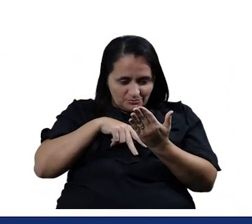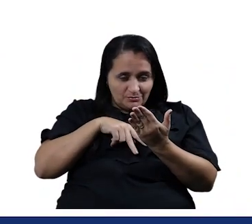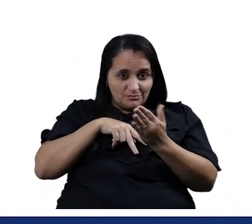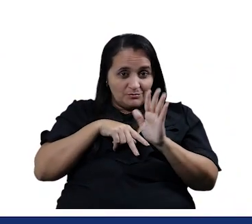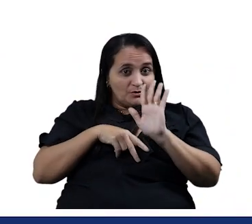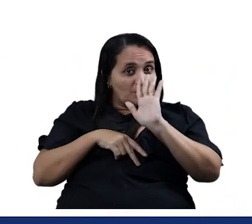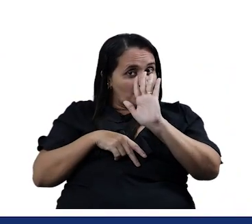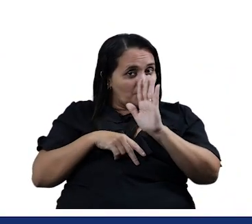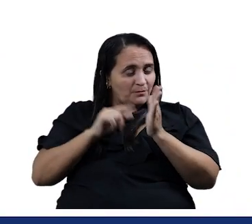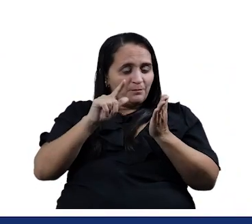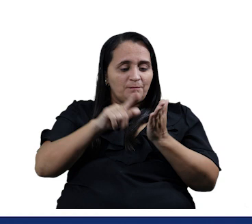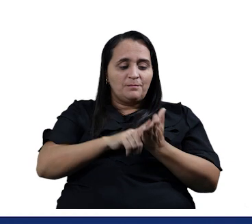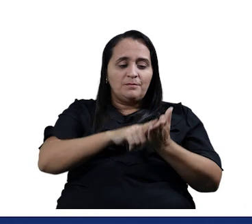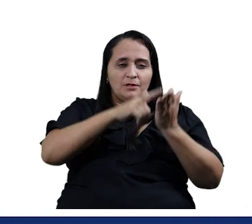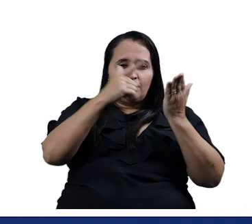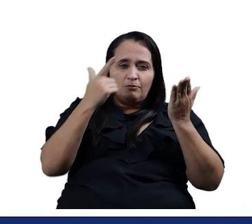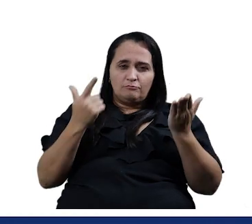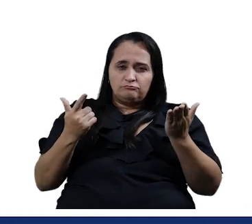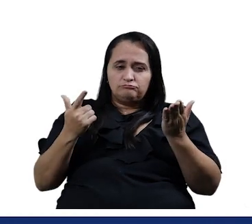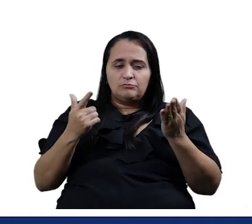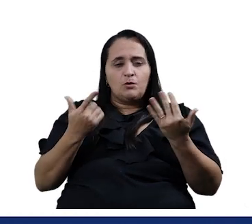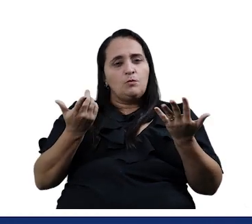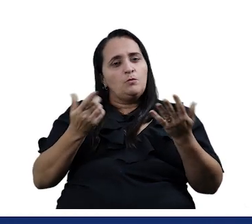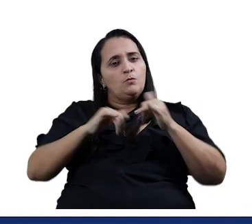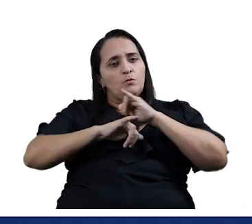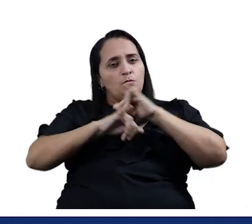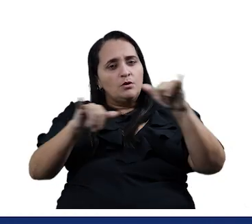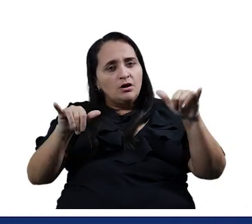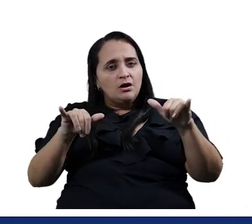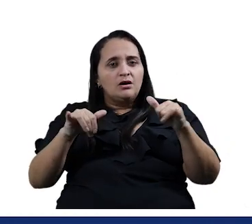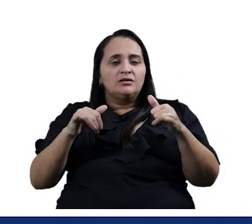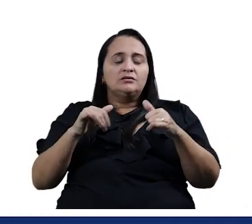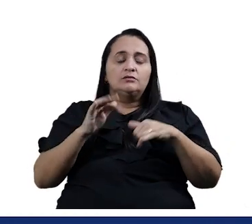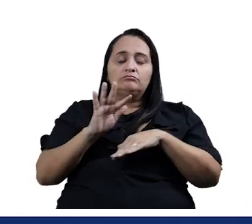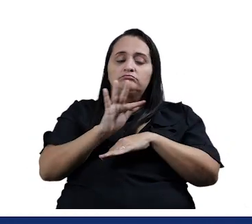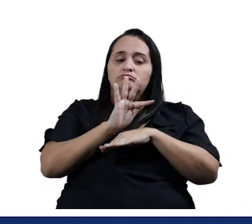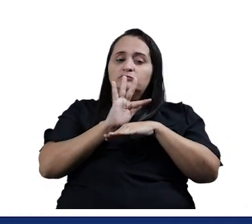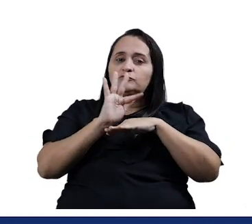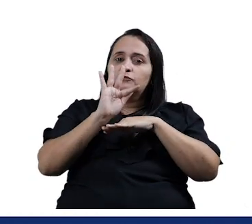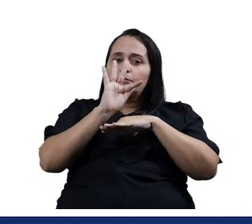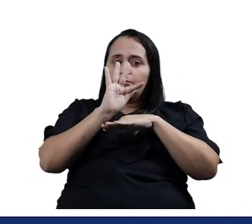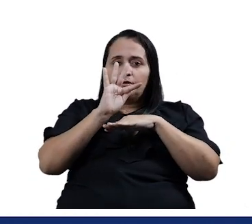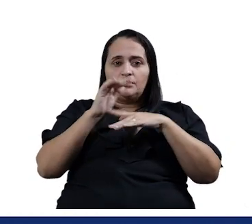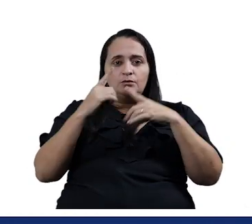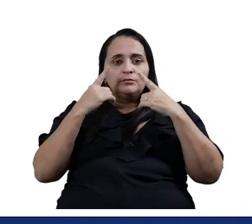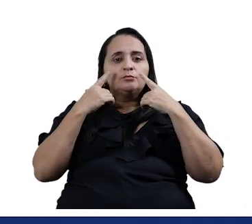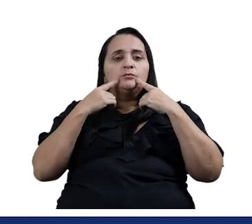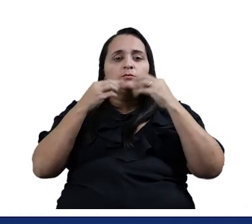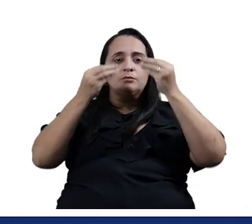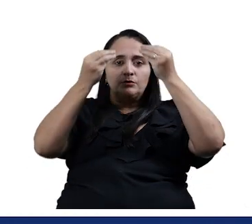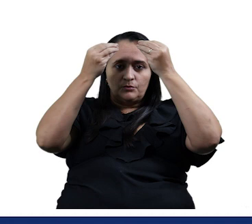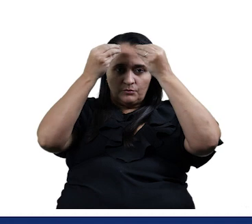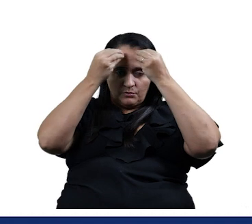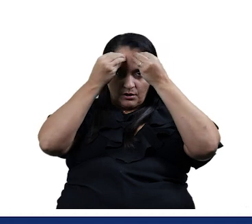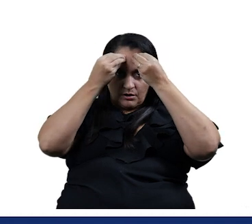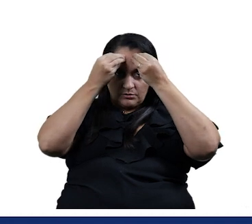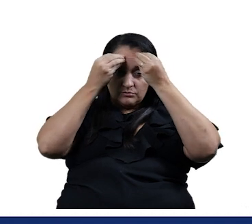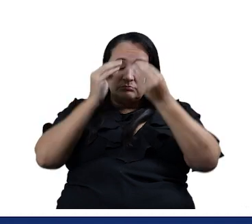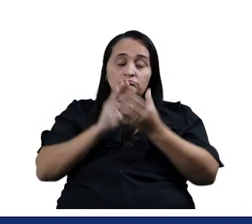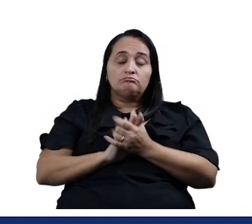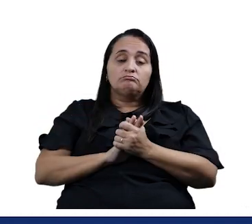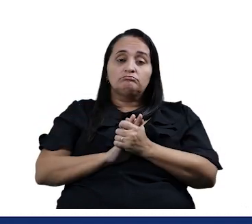a estrutura do texto vai apresentar uma linguagem formal, né? E o texto